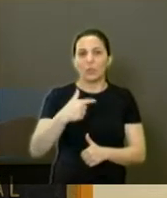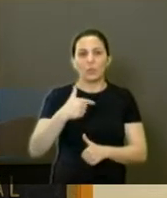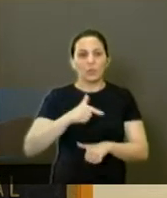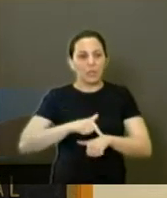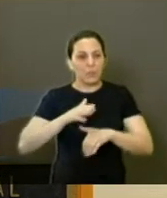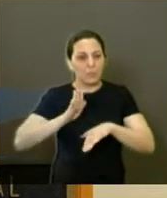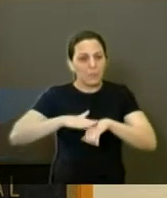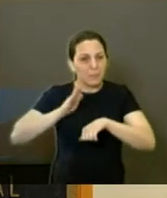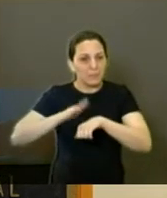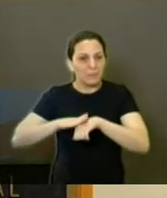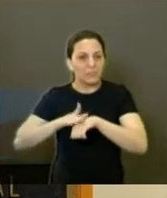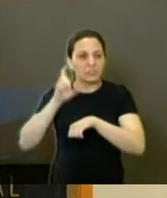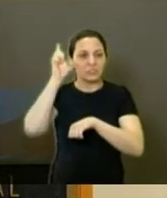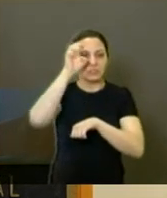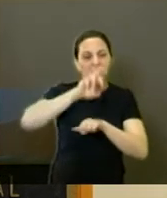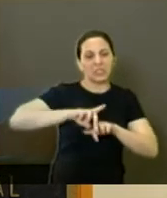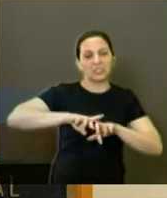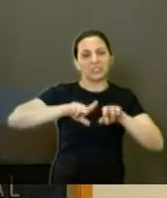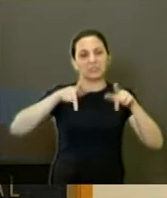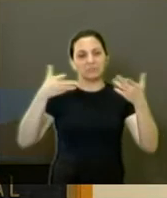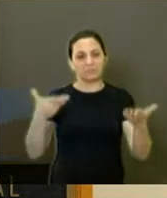diferentes.